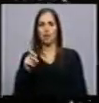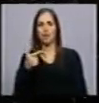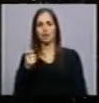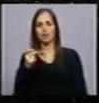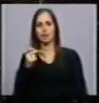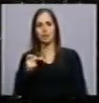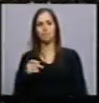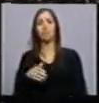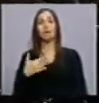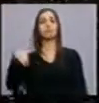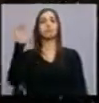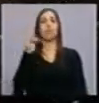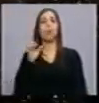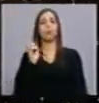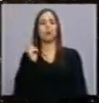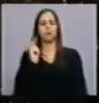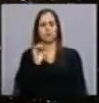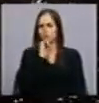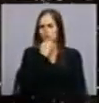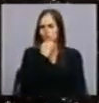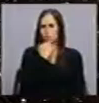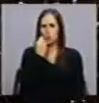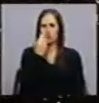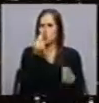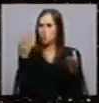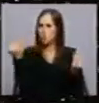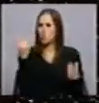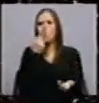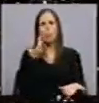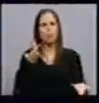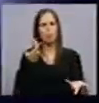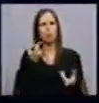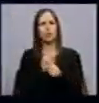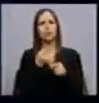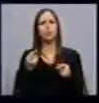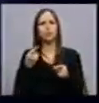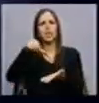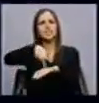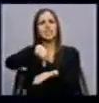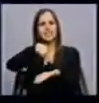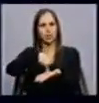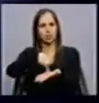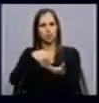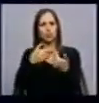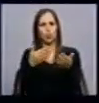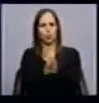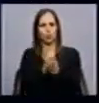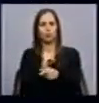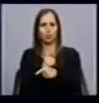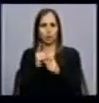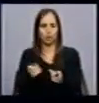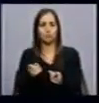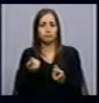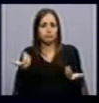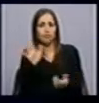de 40 anos que isto é um mistério. Como é que existe tanta e por que razão é que está, sobretudo, localizada ali no centro da Via Láctea? Qual era o